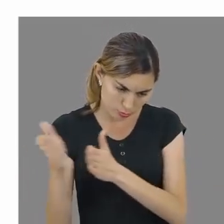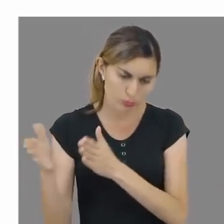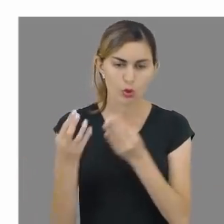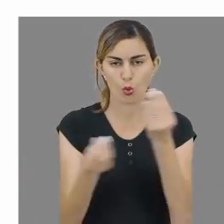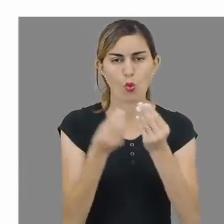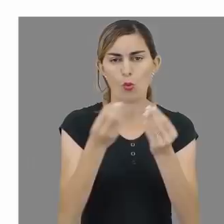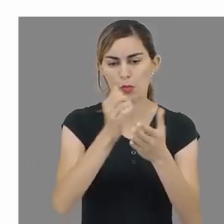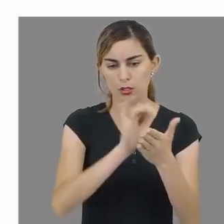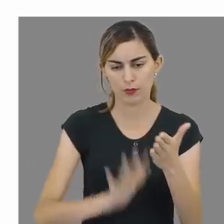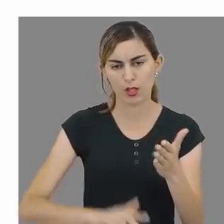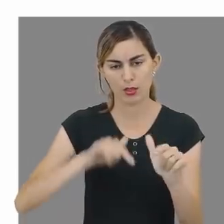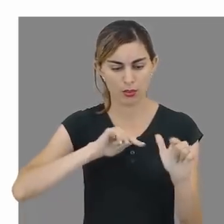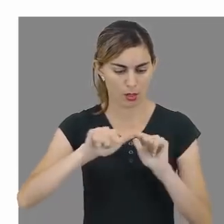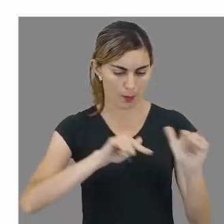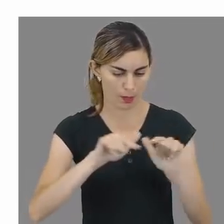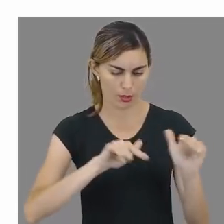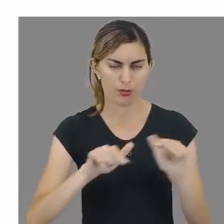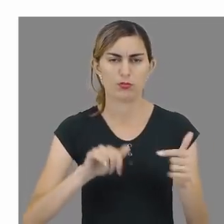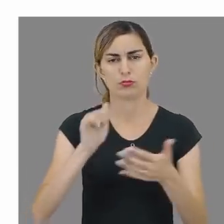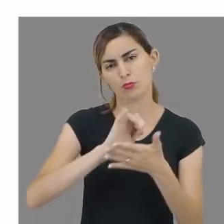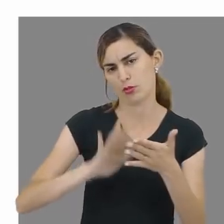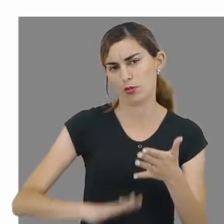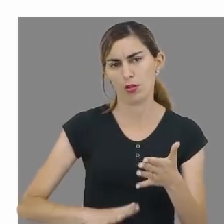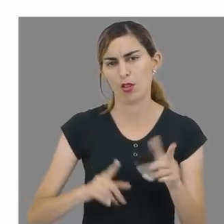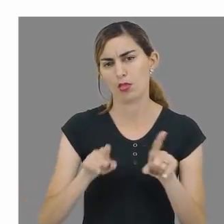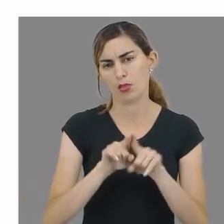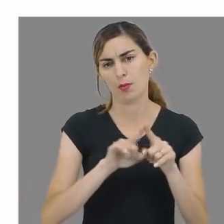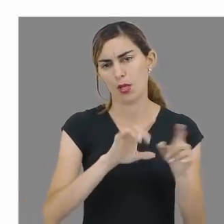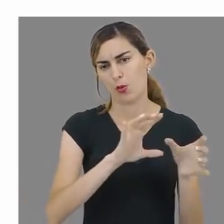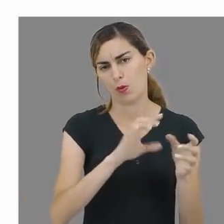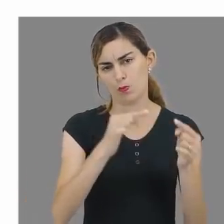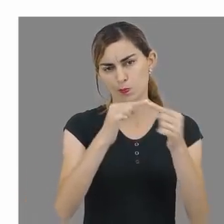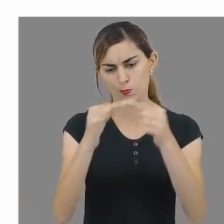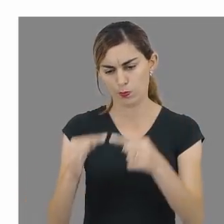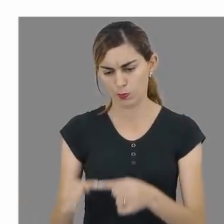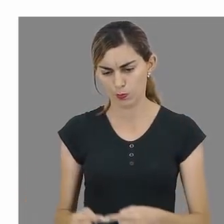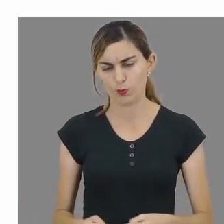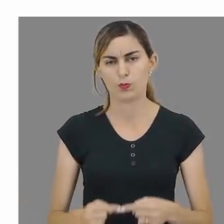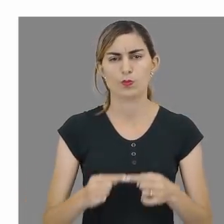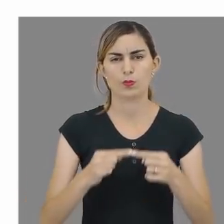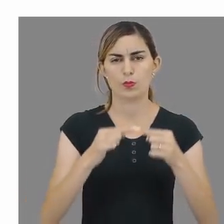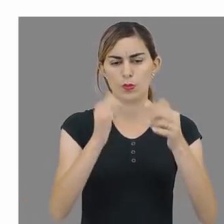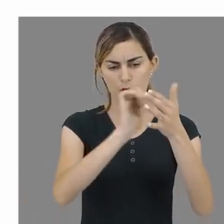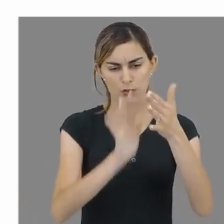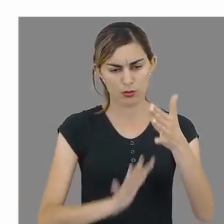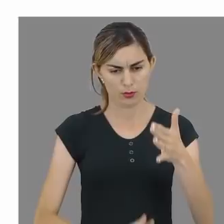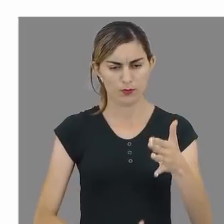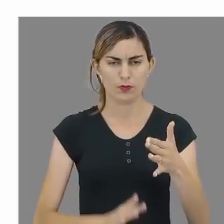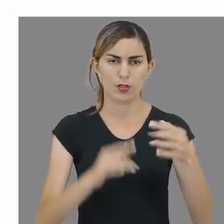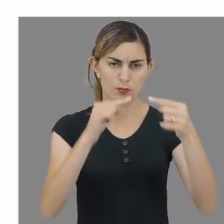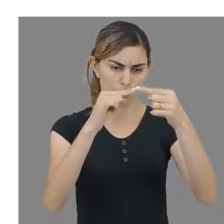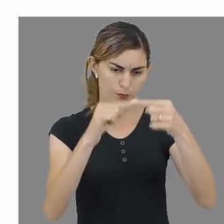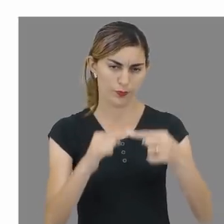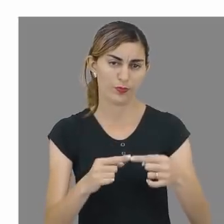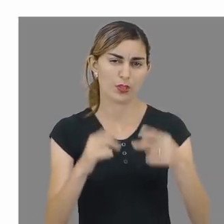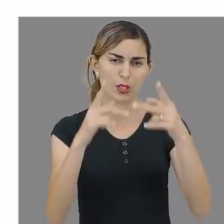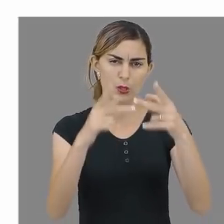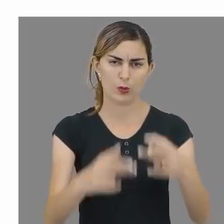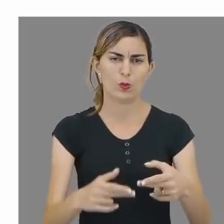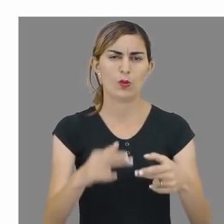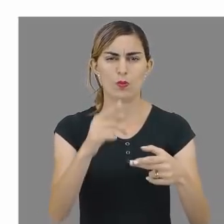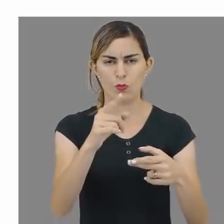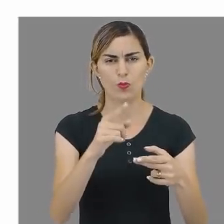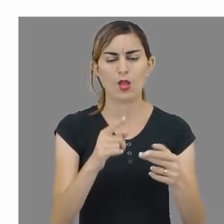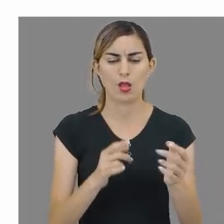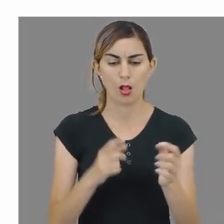para executar uma tarefa. Pode ser entendido também como uma sucessão de atividades que, quando estruturadas, numa determinada ordem,